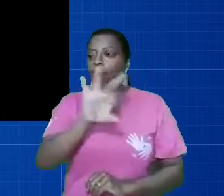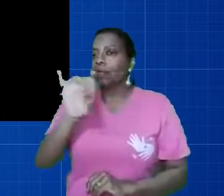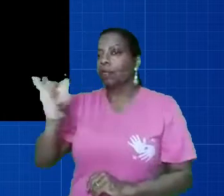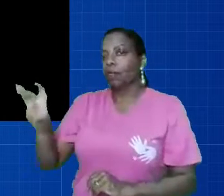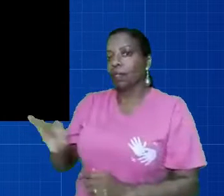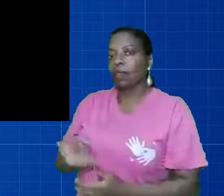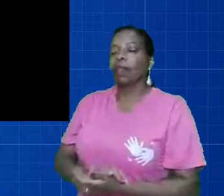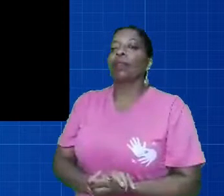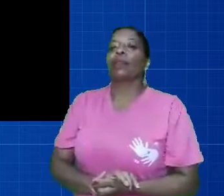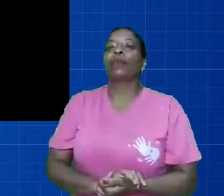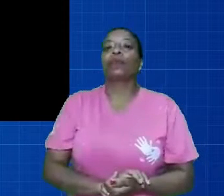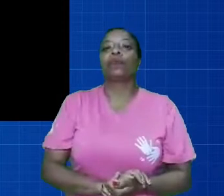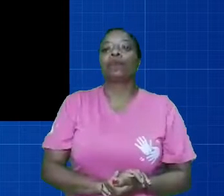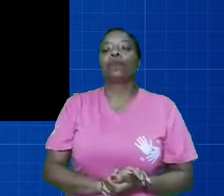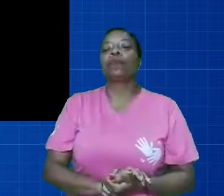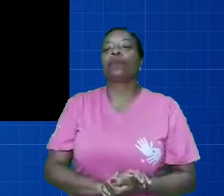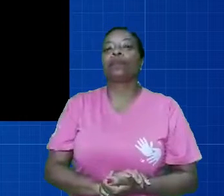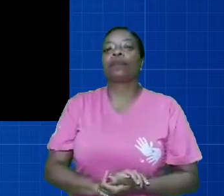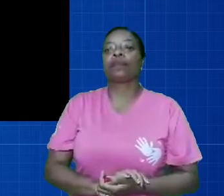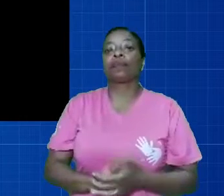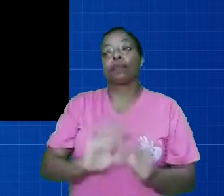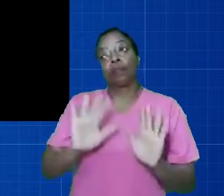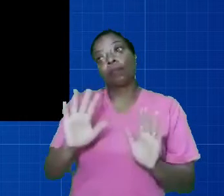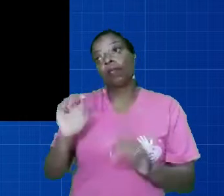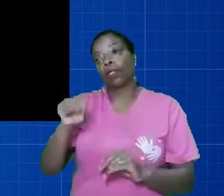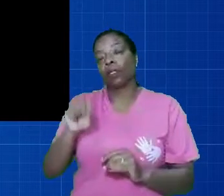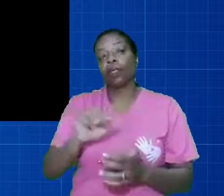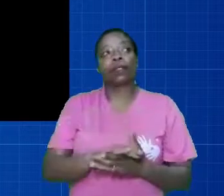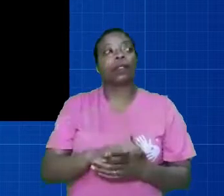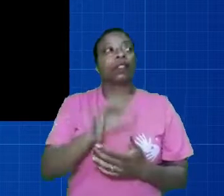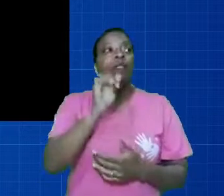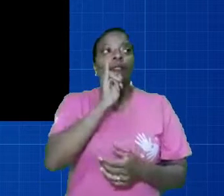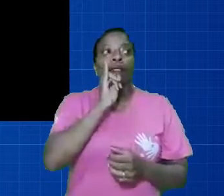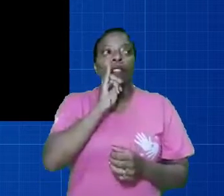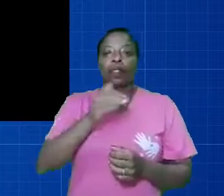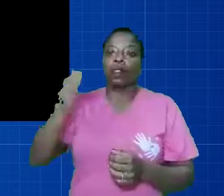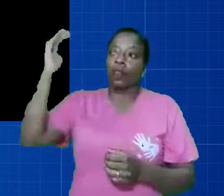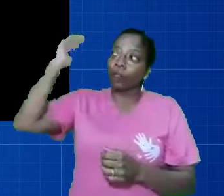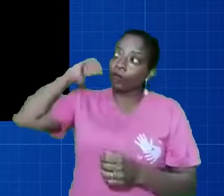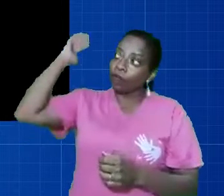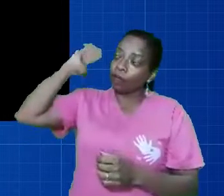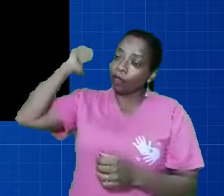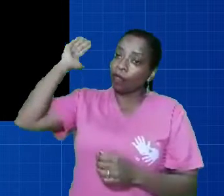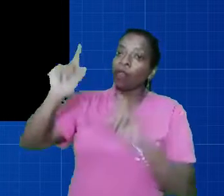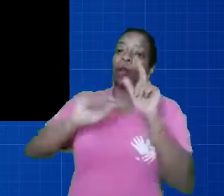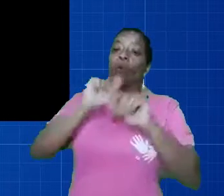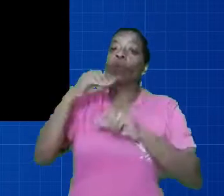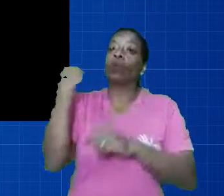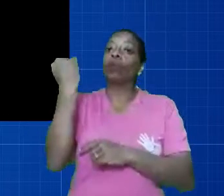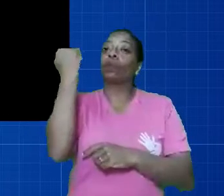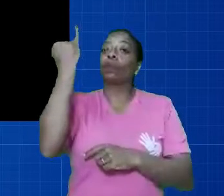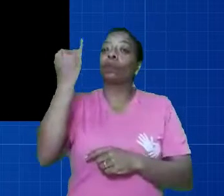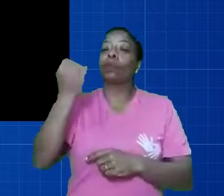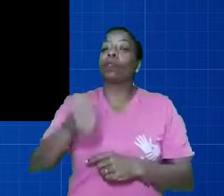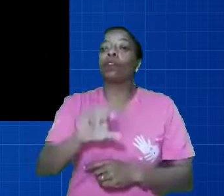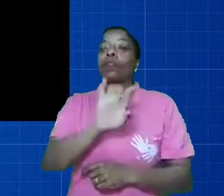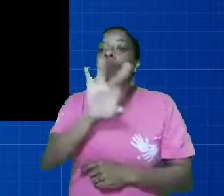né? Então, a ideia. Maravilhoso. Por exemplo, os elementos de fundo ali, que são coisas que são